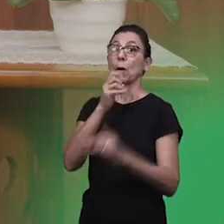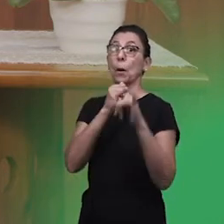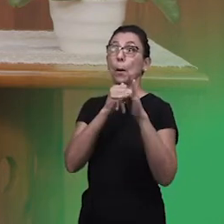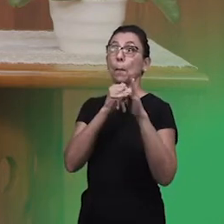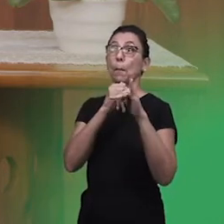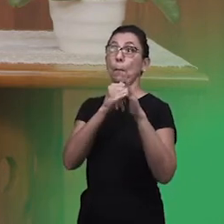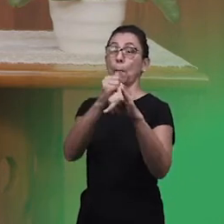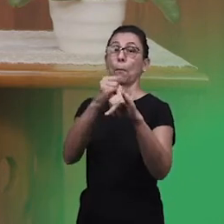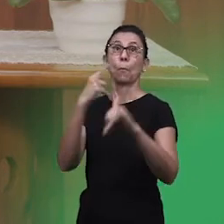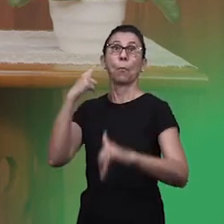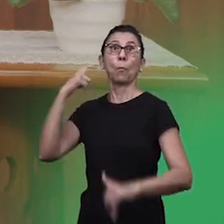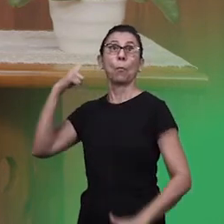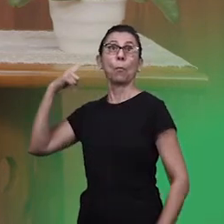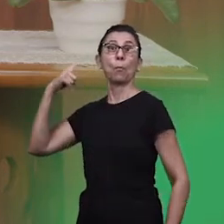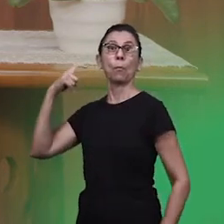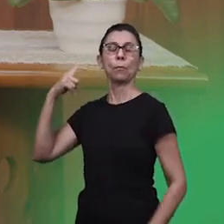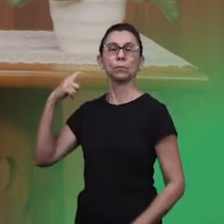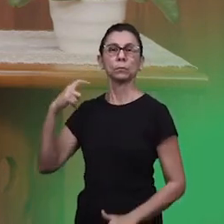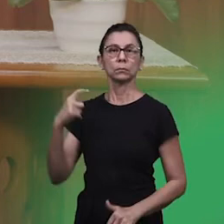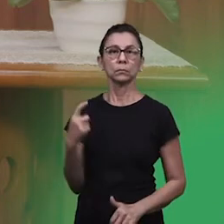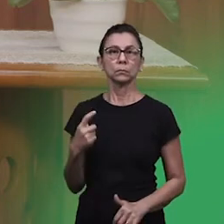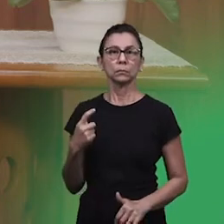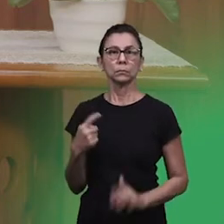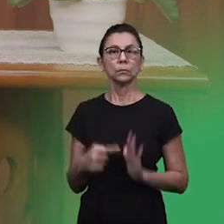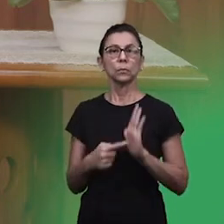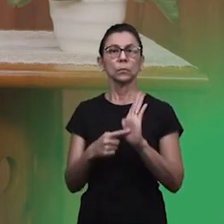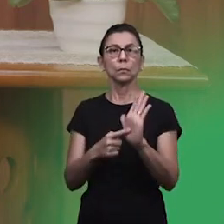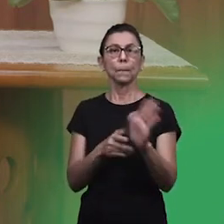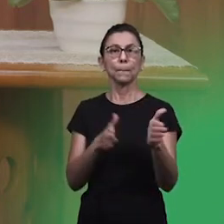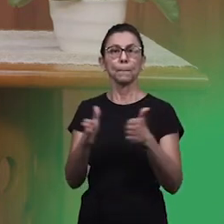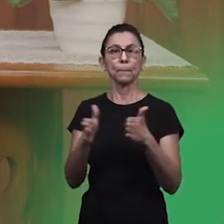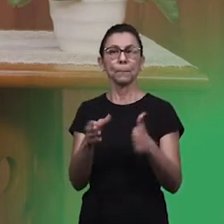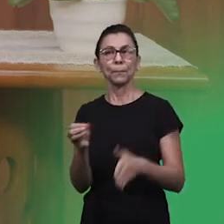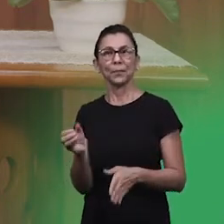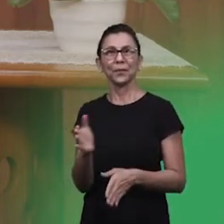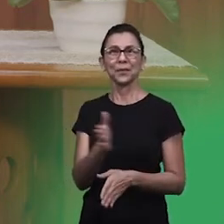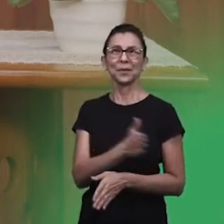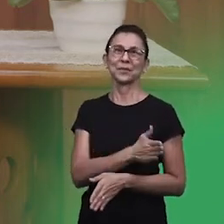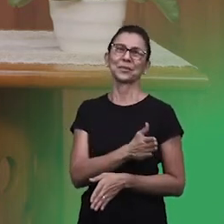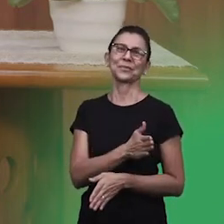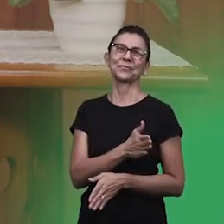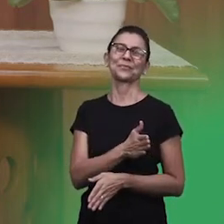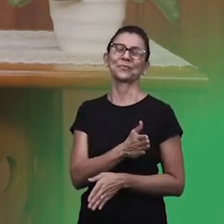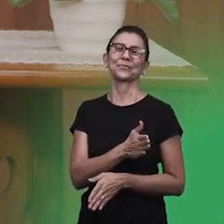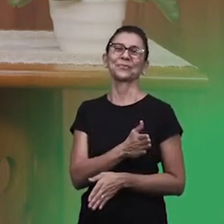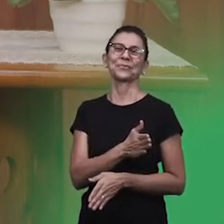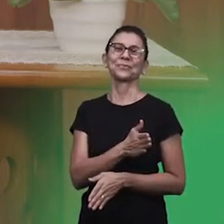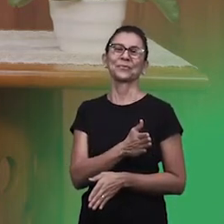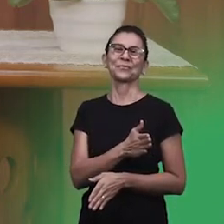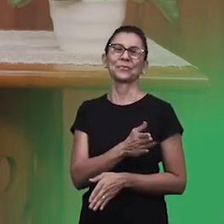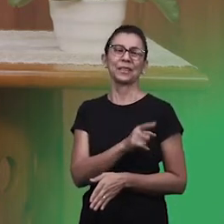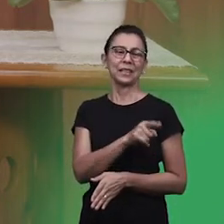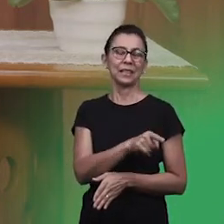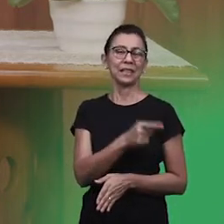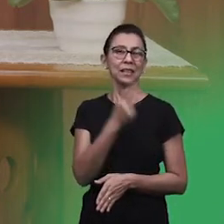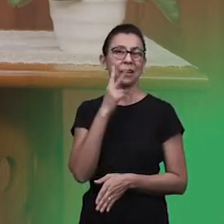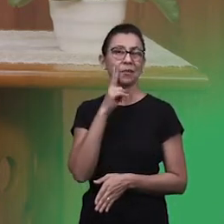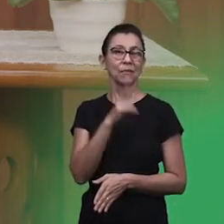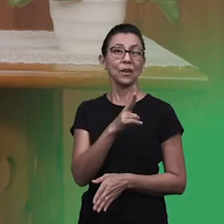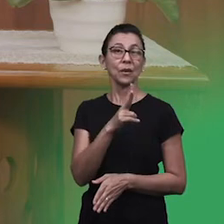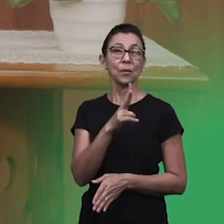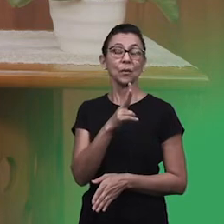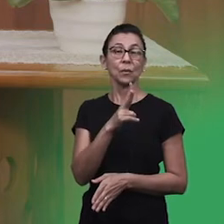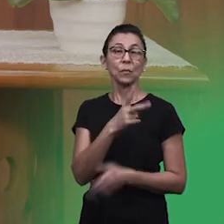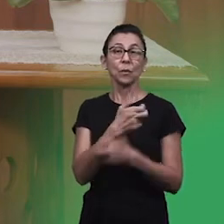que um novo momento estava sendo vivido, de que ele ia alcançar algo novo, algo que ele nunca tinha visto.